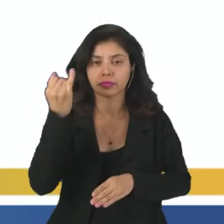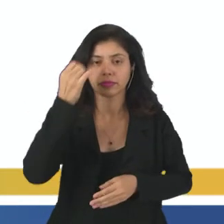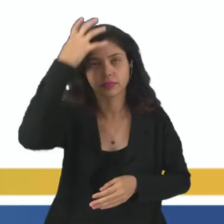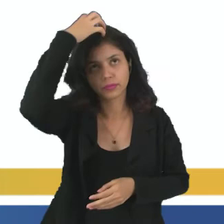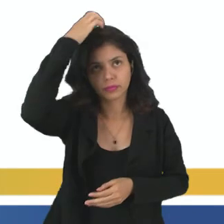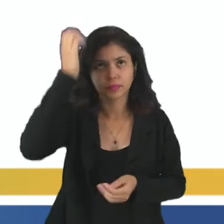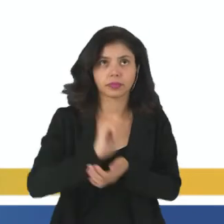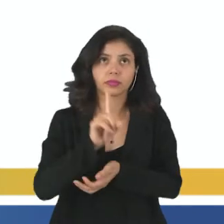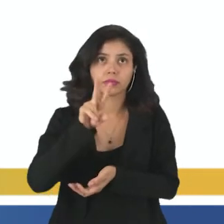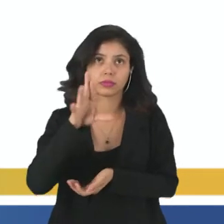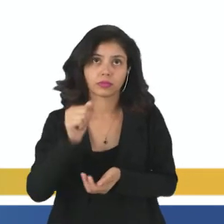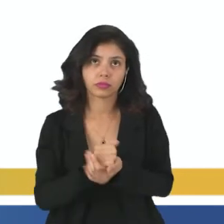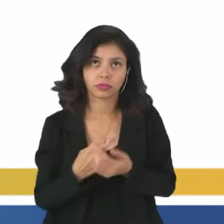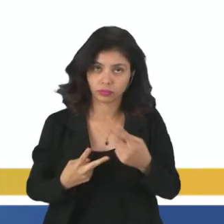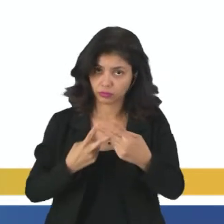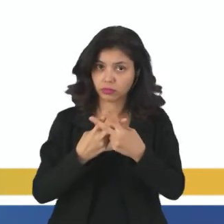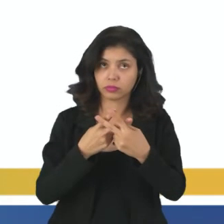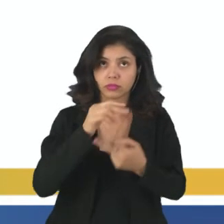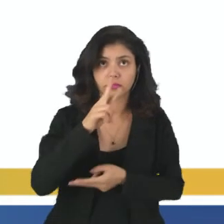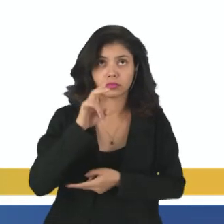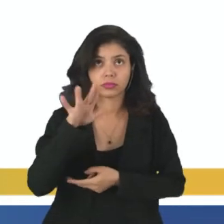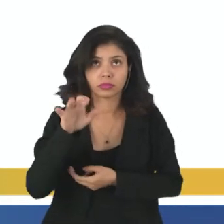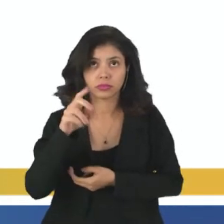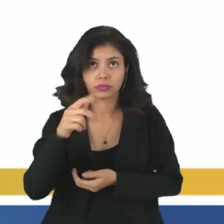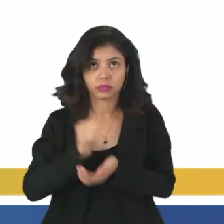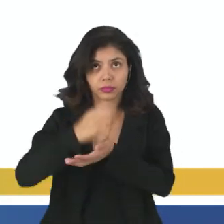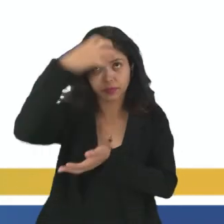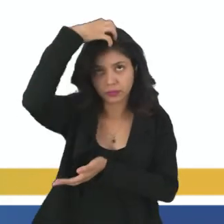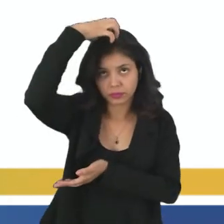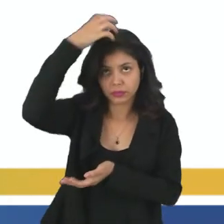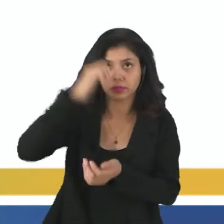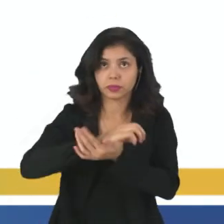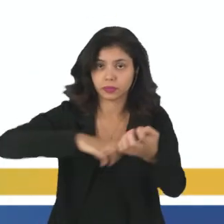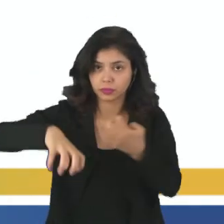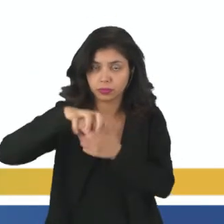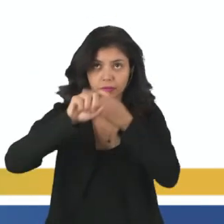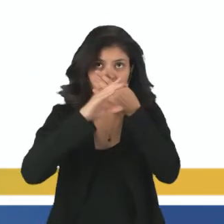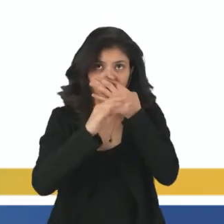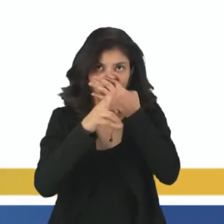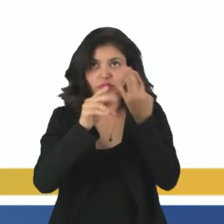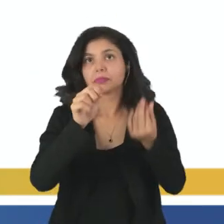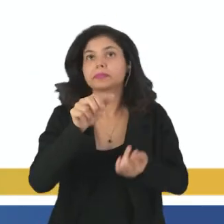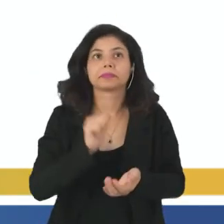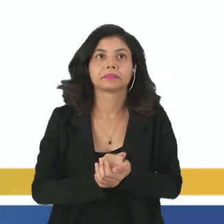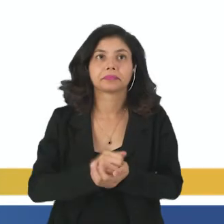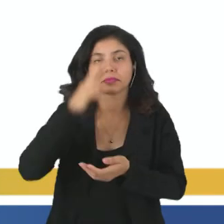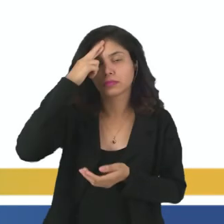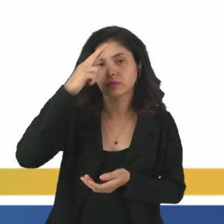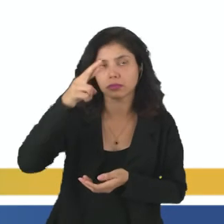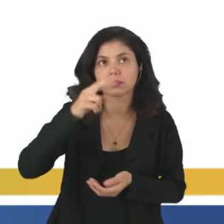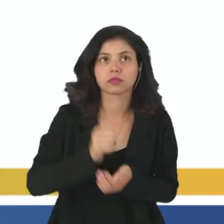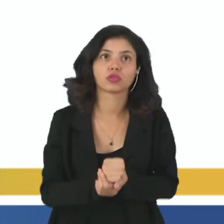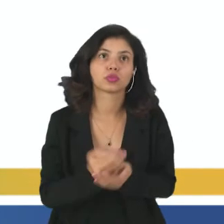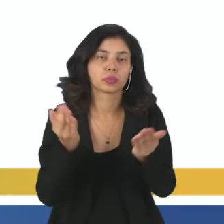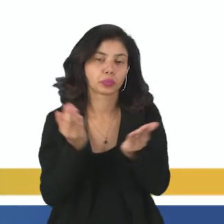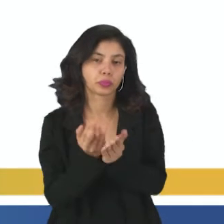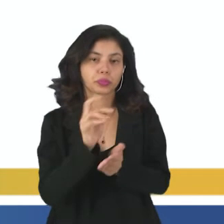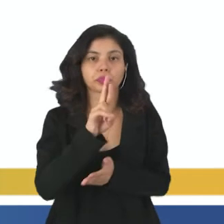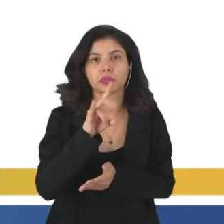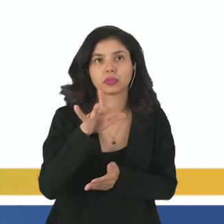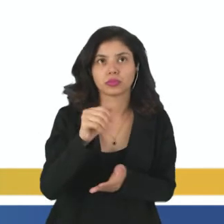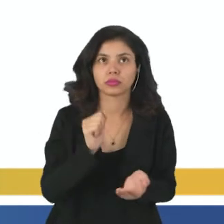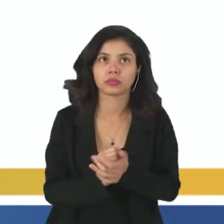Lutero era protegido pelos príncipes, condenou a revolta dos camponeses e do líder protestante